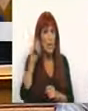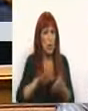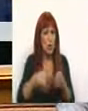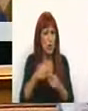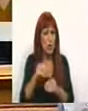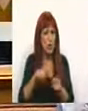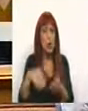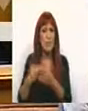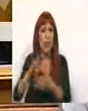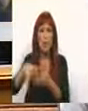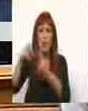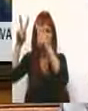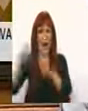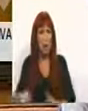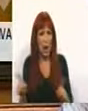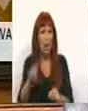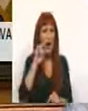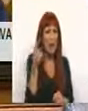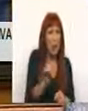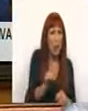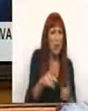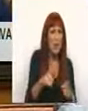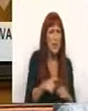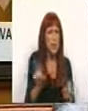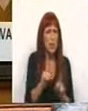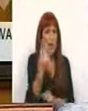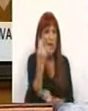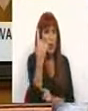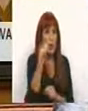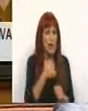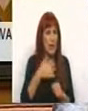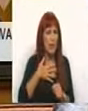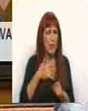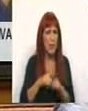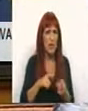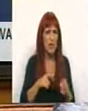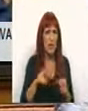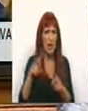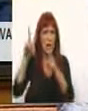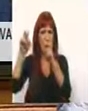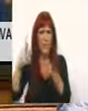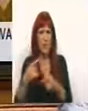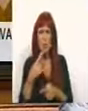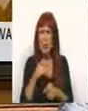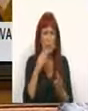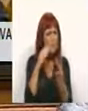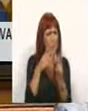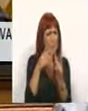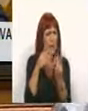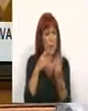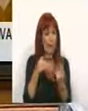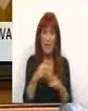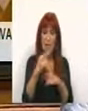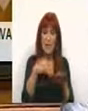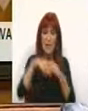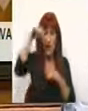programas regionais para os programas temáticos. Garanto ou não que não sai um cêntimo das empresas para outras áreas temáticas. Perguntas concretas foram